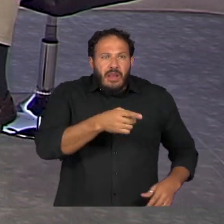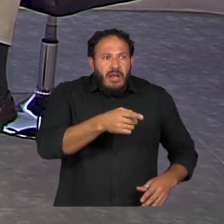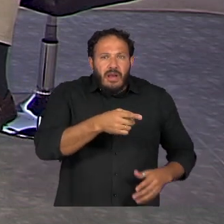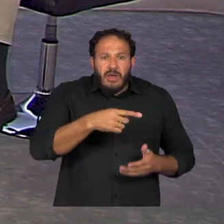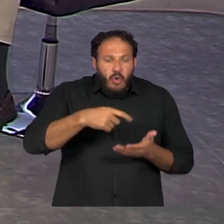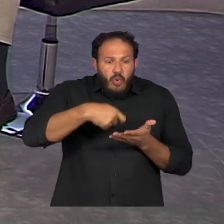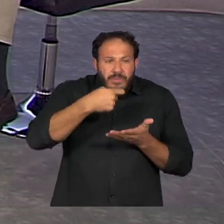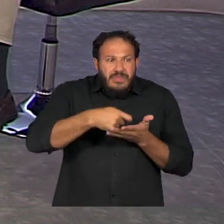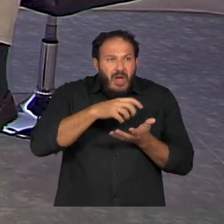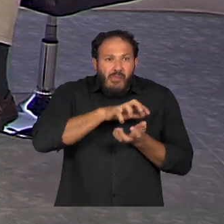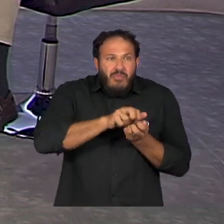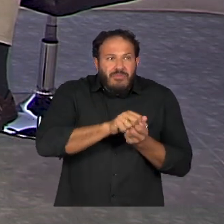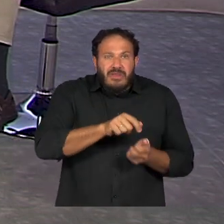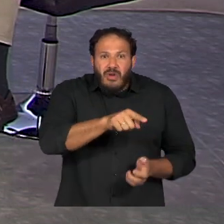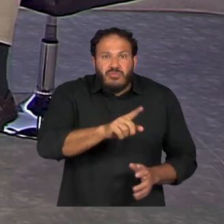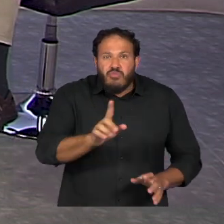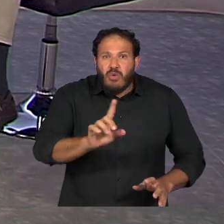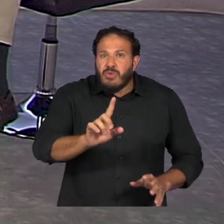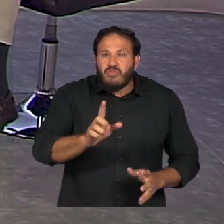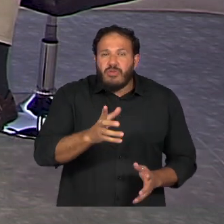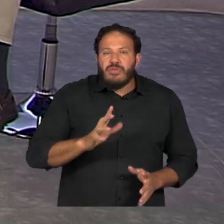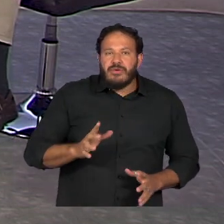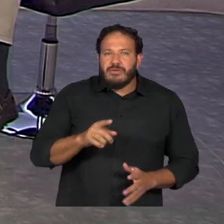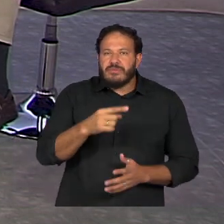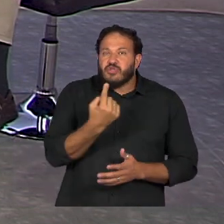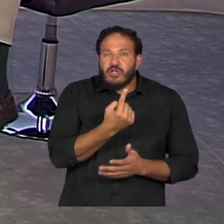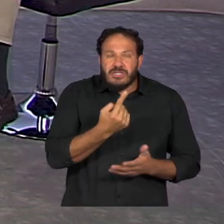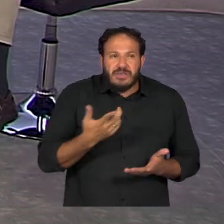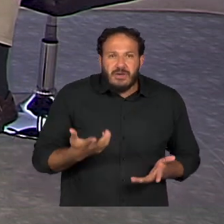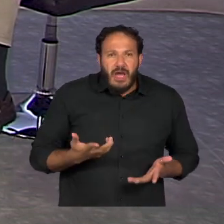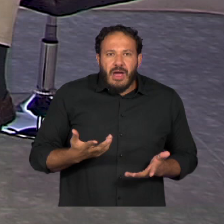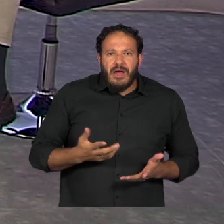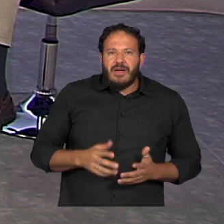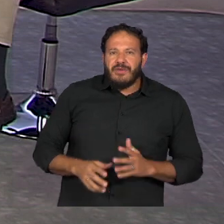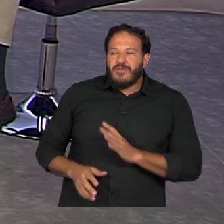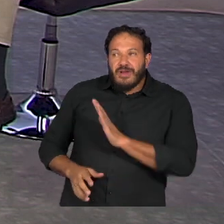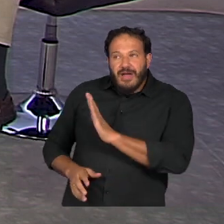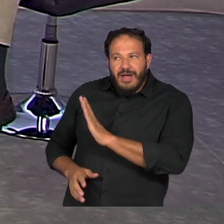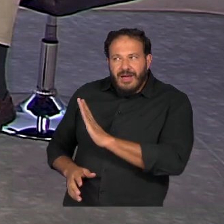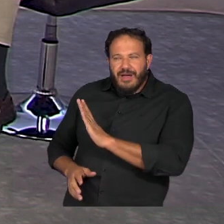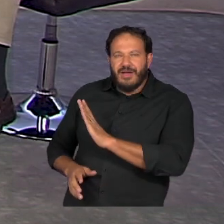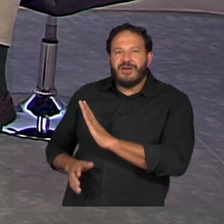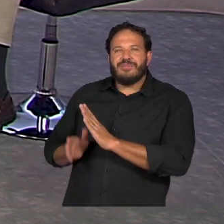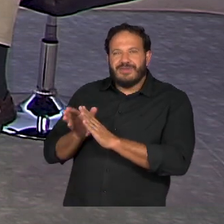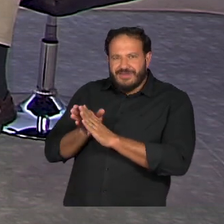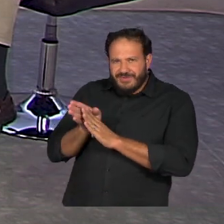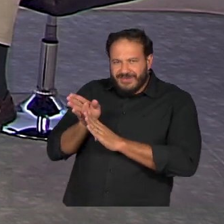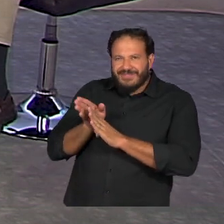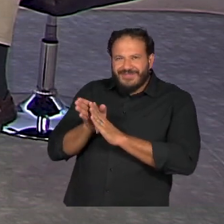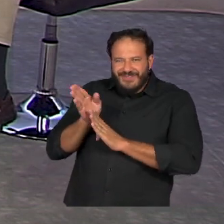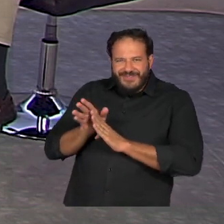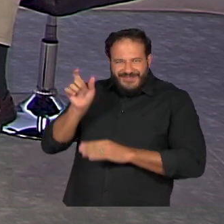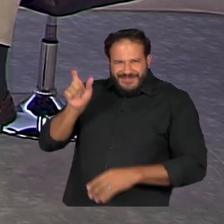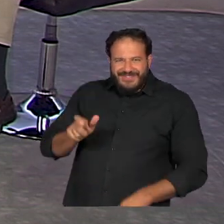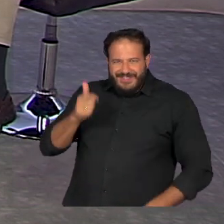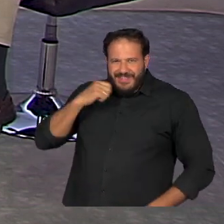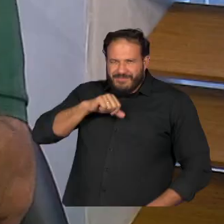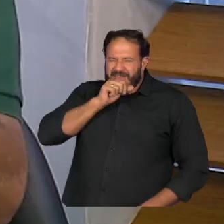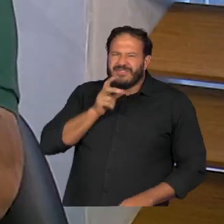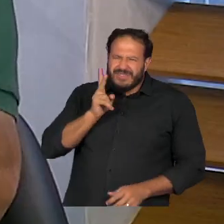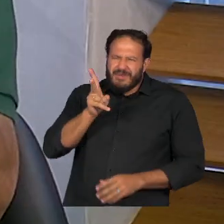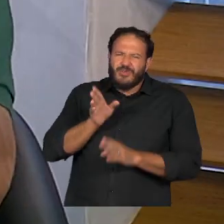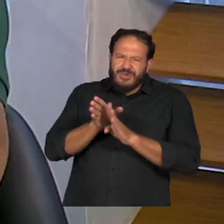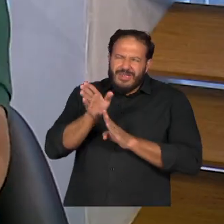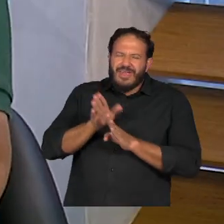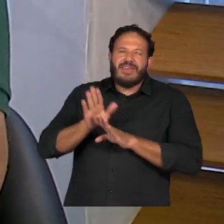com comida sólida no prato e se alimentando sozinha e aí ela foi orientada como a gente orienta sempre em visitas às